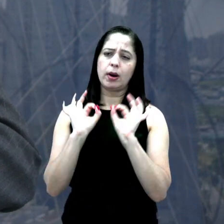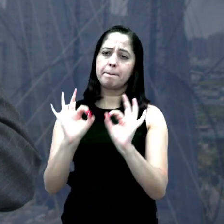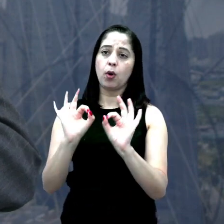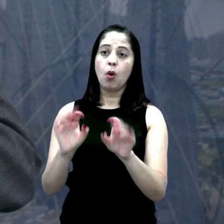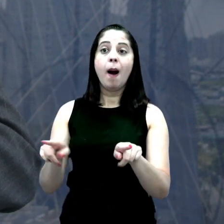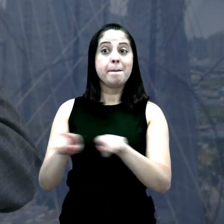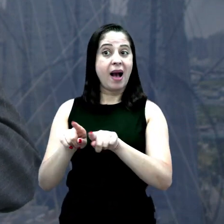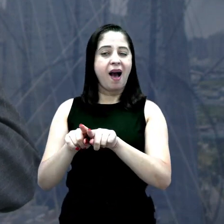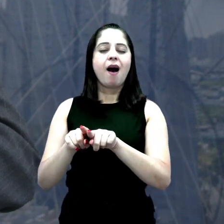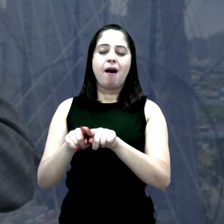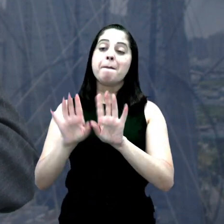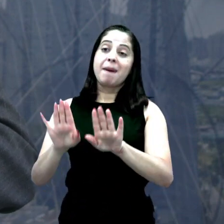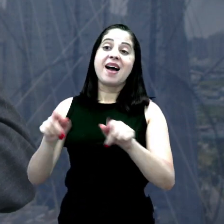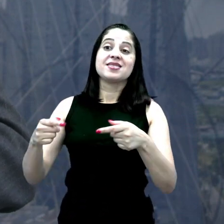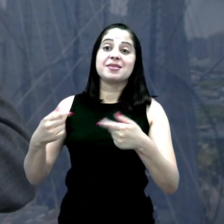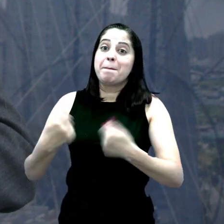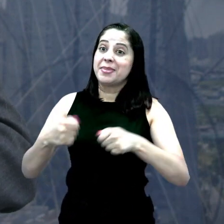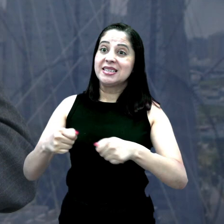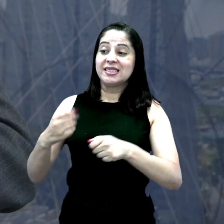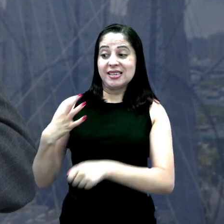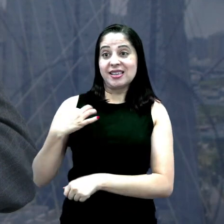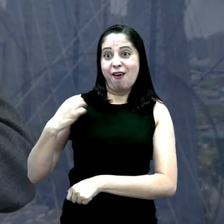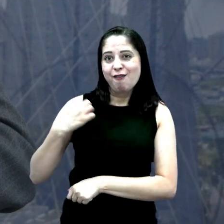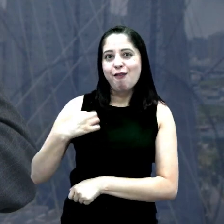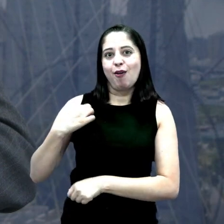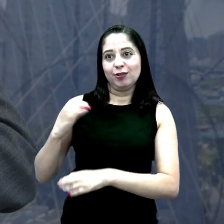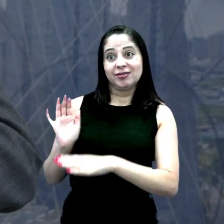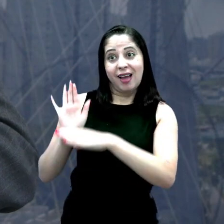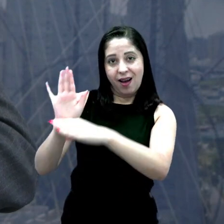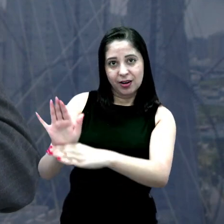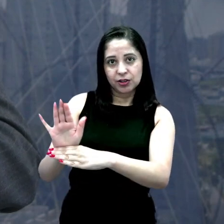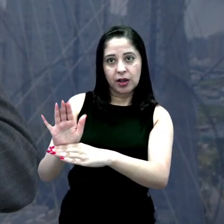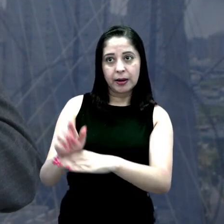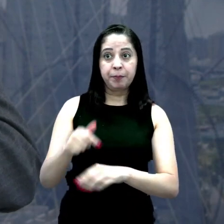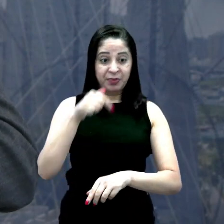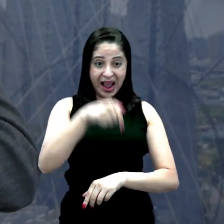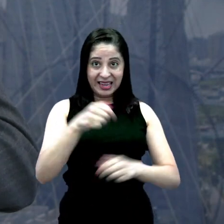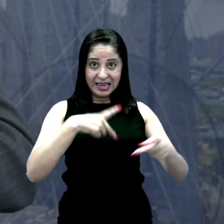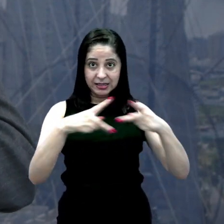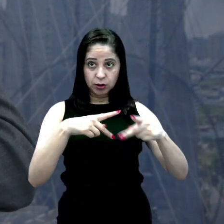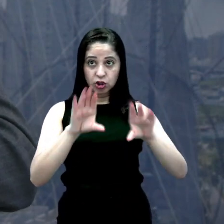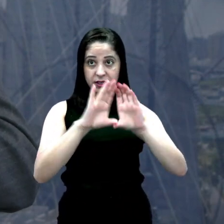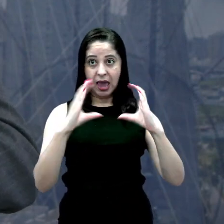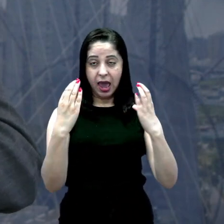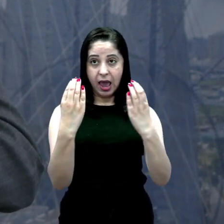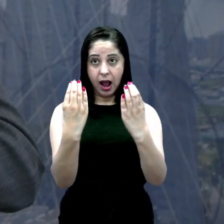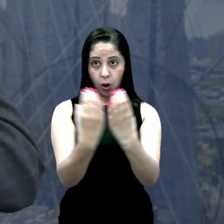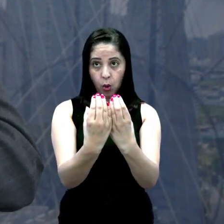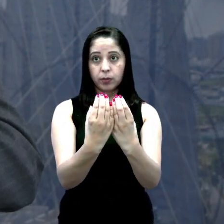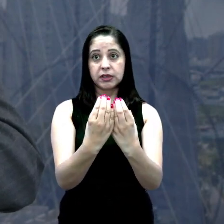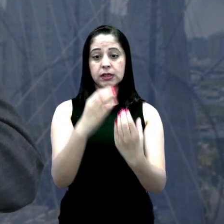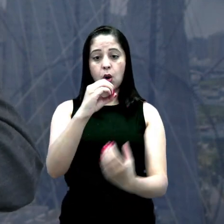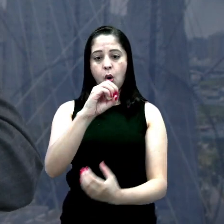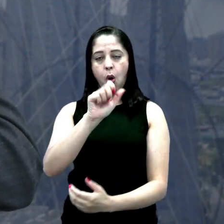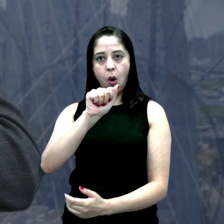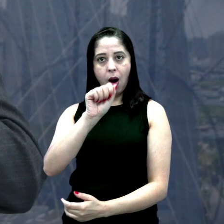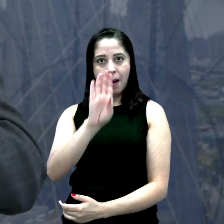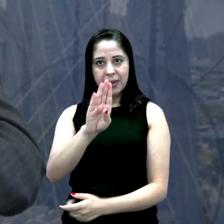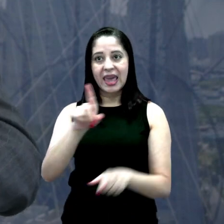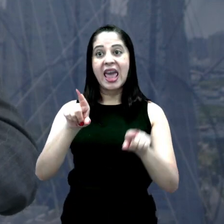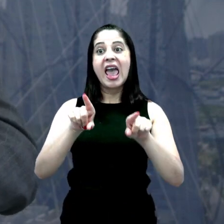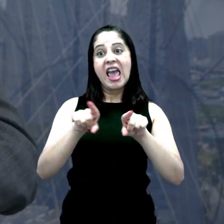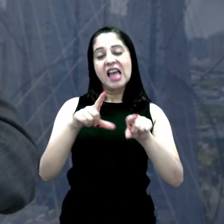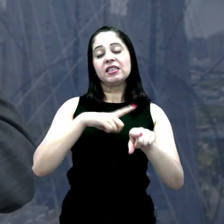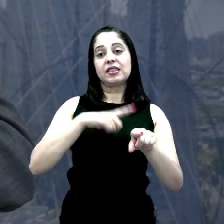pessoa muito atenta, os juízes lá são muito, muito bons. Mas existe sim, como que vai fazer esse filtro, o que é refugiado, o que